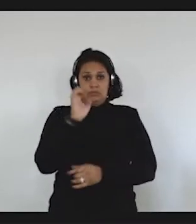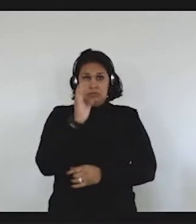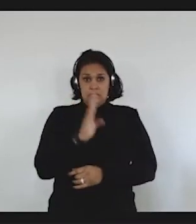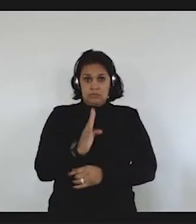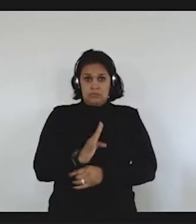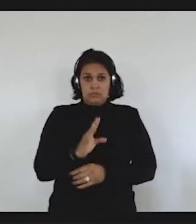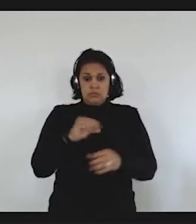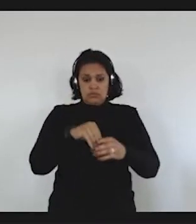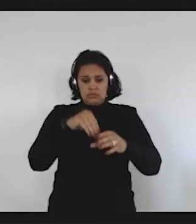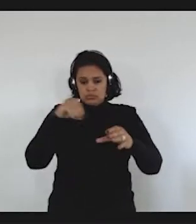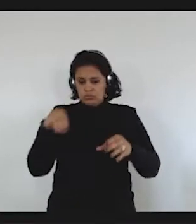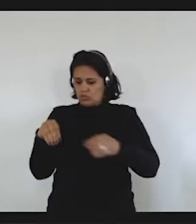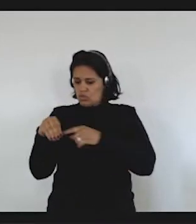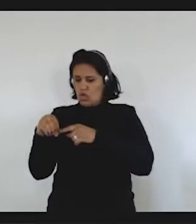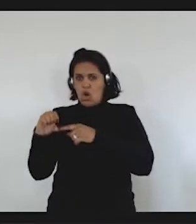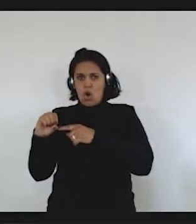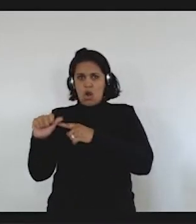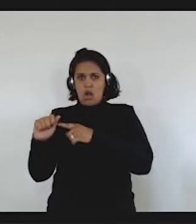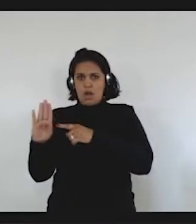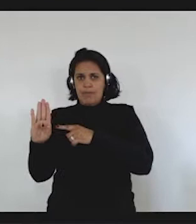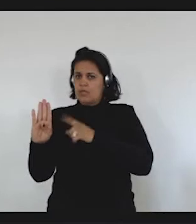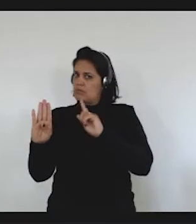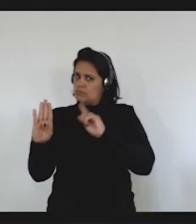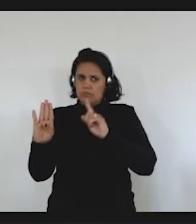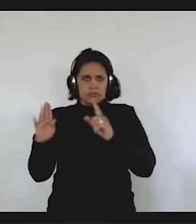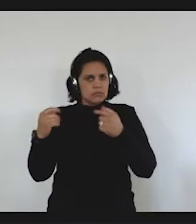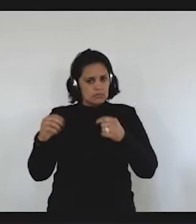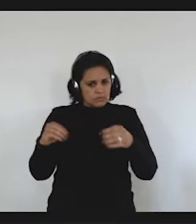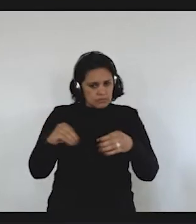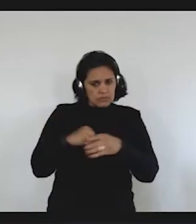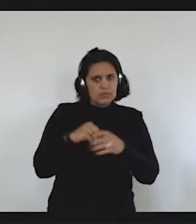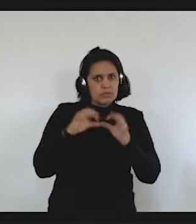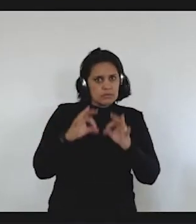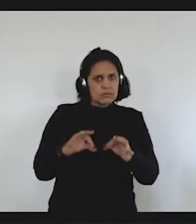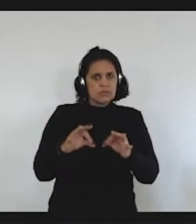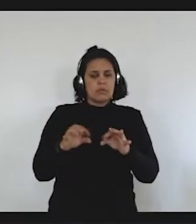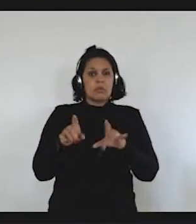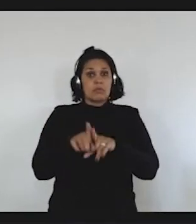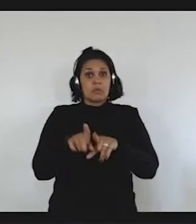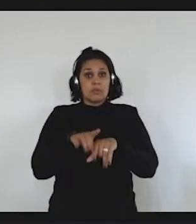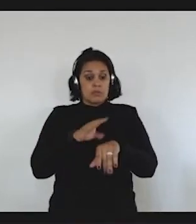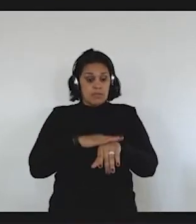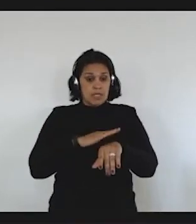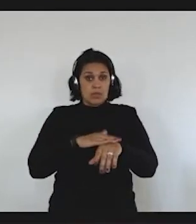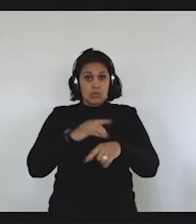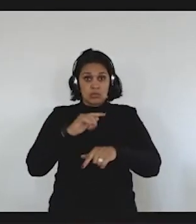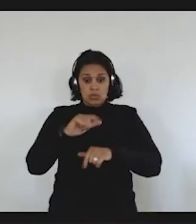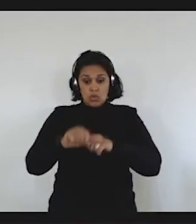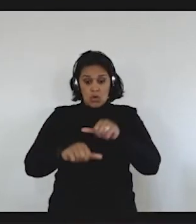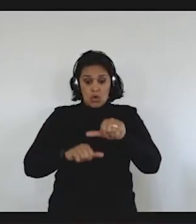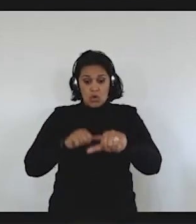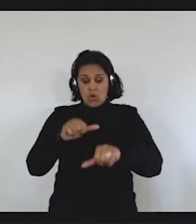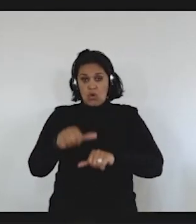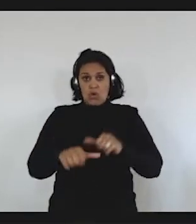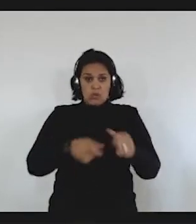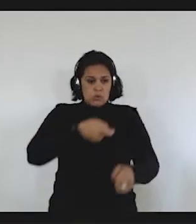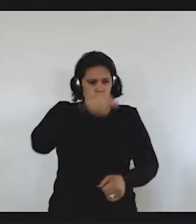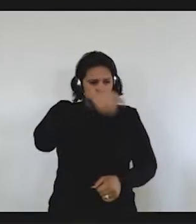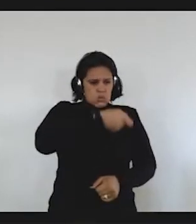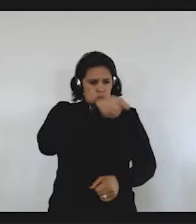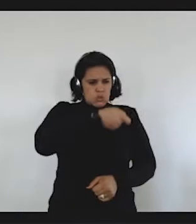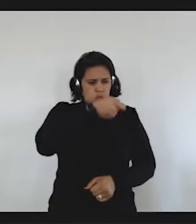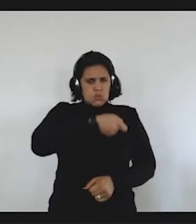de transição entre o regime autoritário ditatorial para esse atual